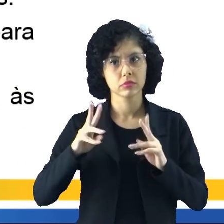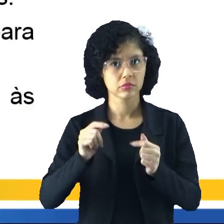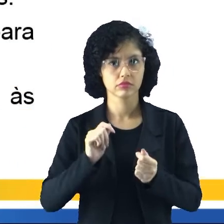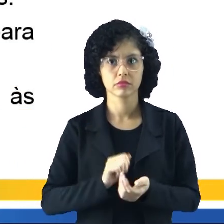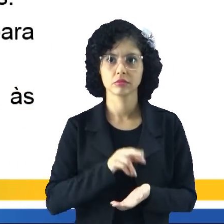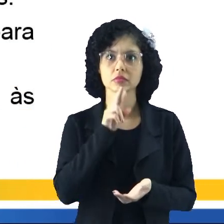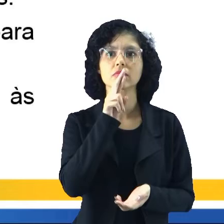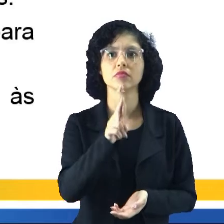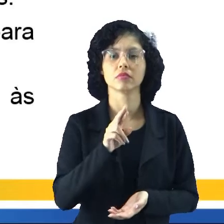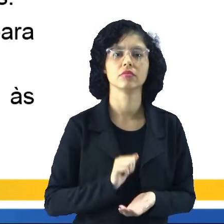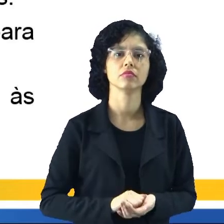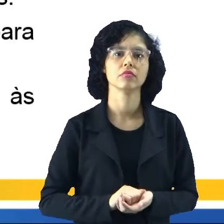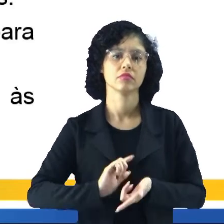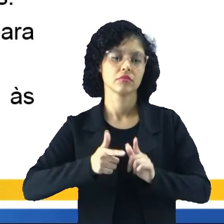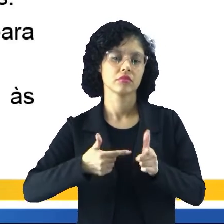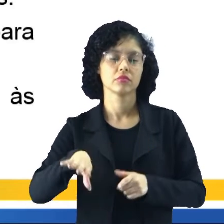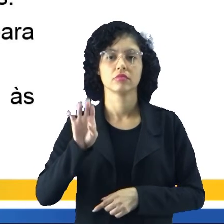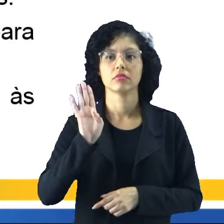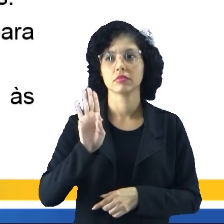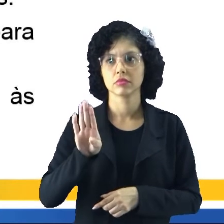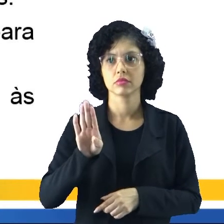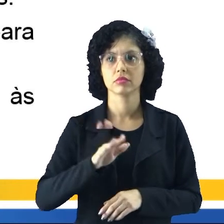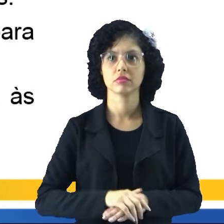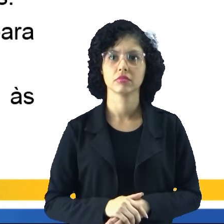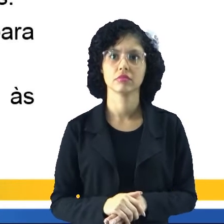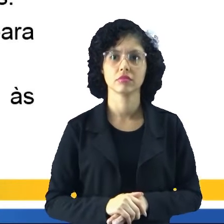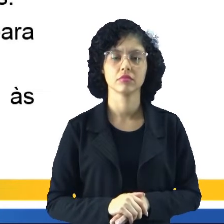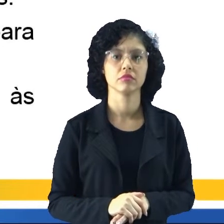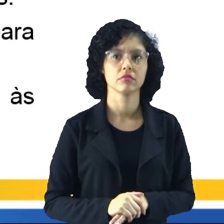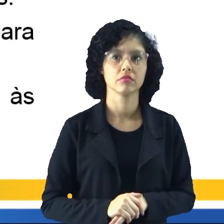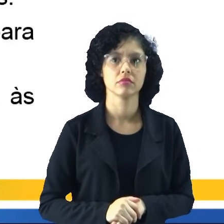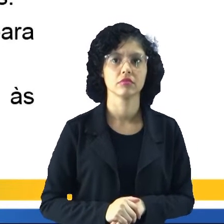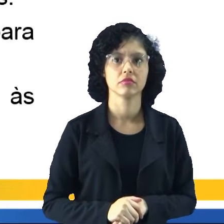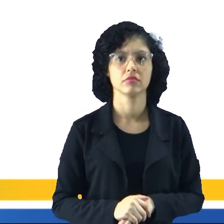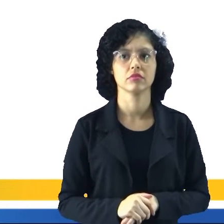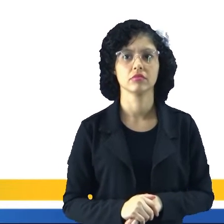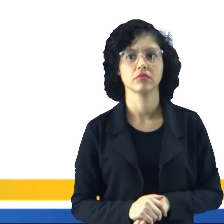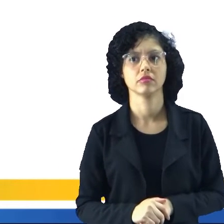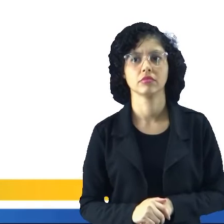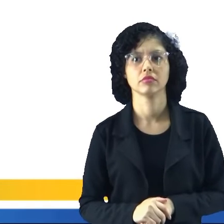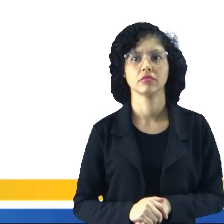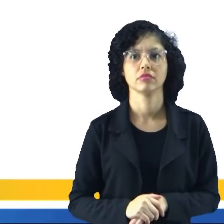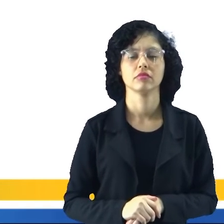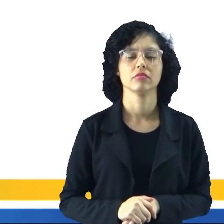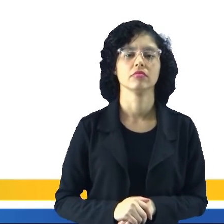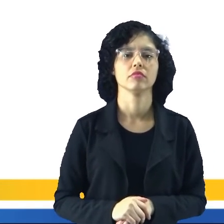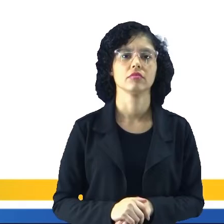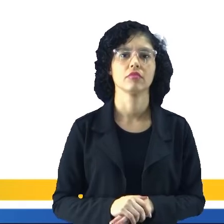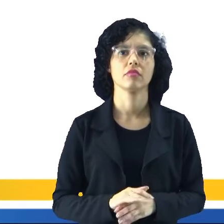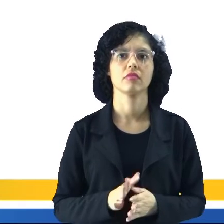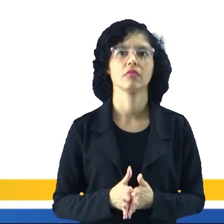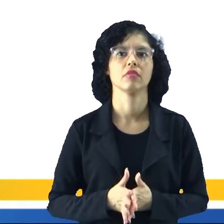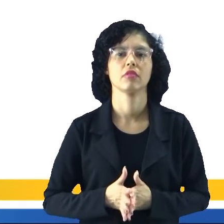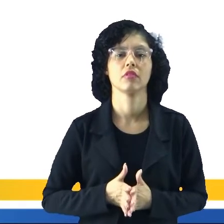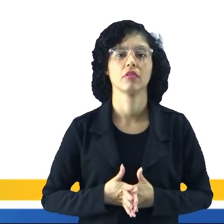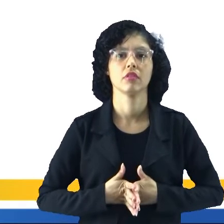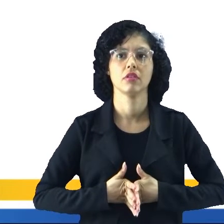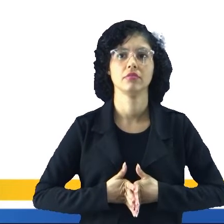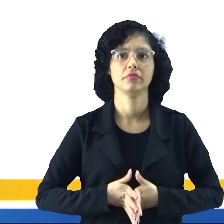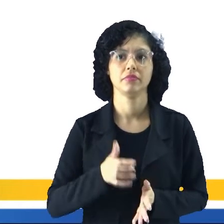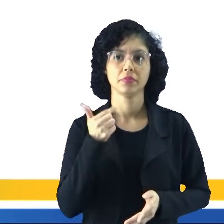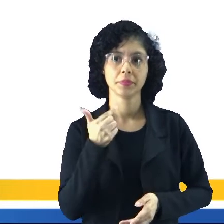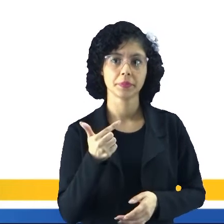só pode ser a letra B, né? Por quê? Vamos voltar aqui no quadrinho, né? Olha aí, ó, no